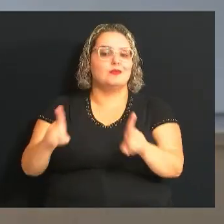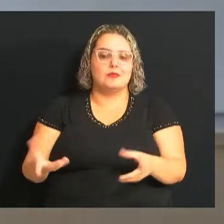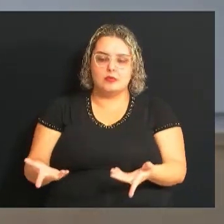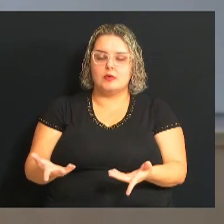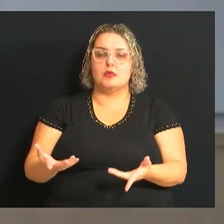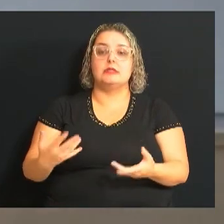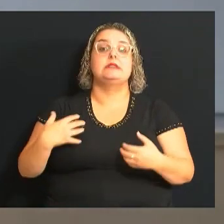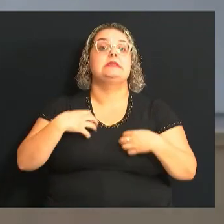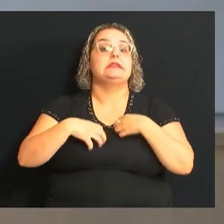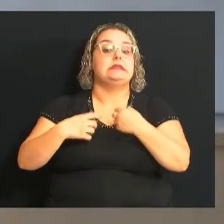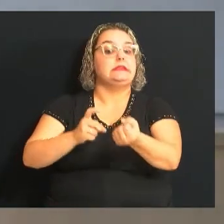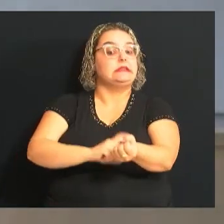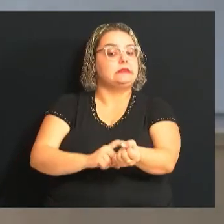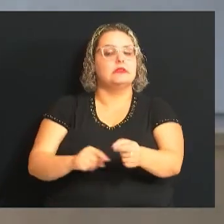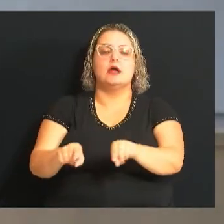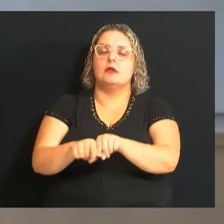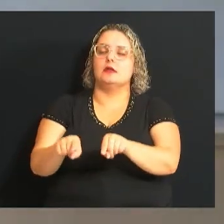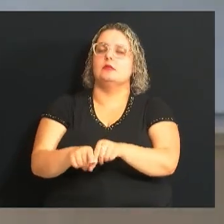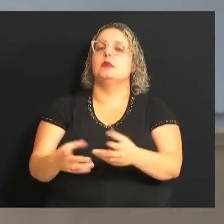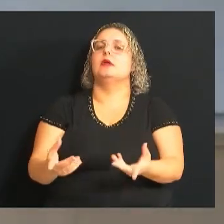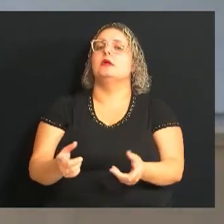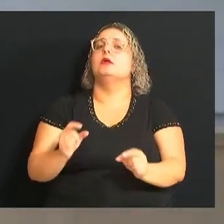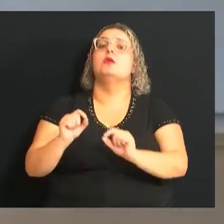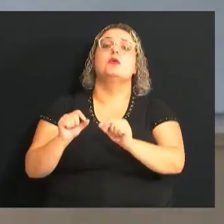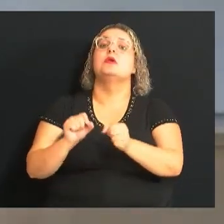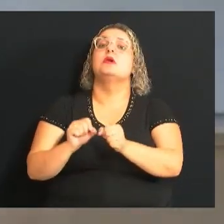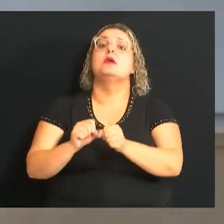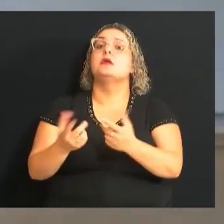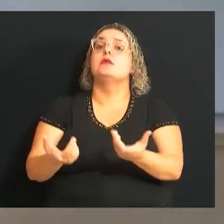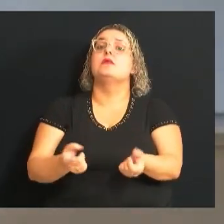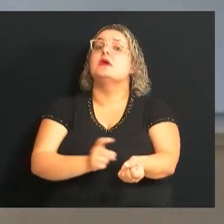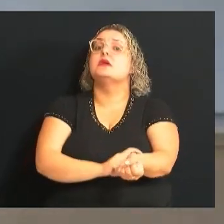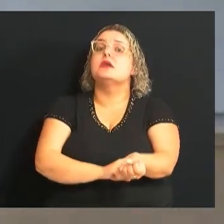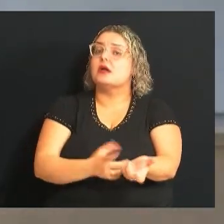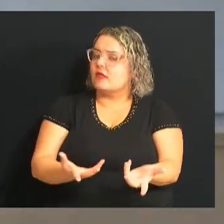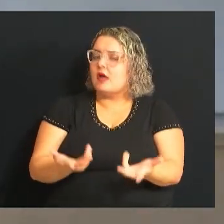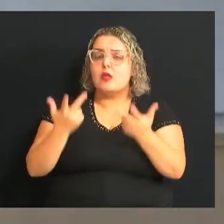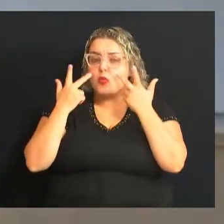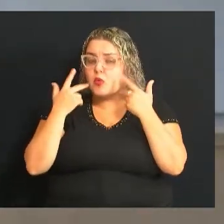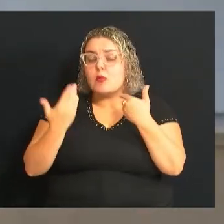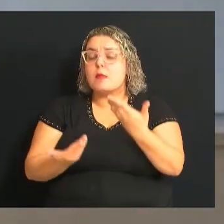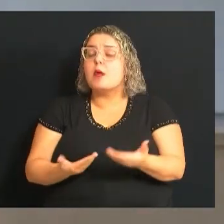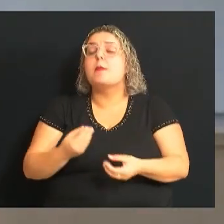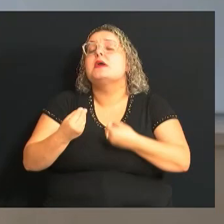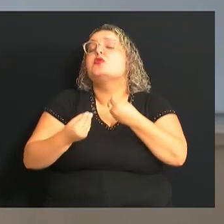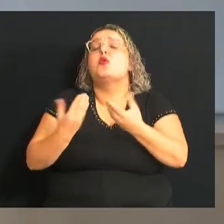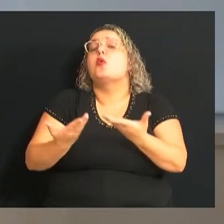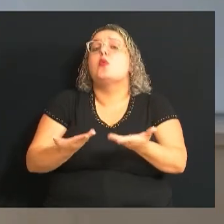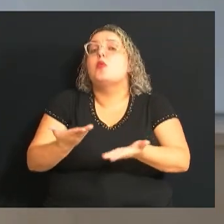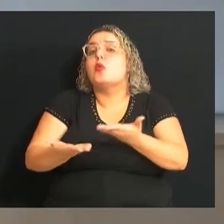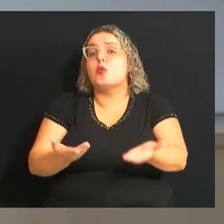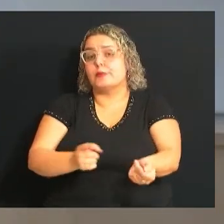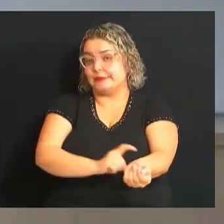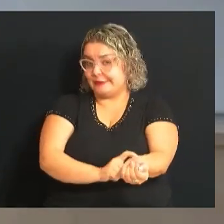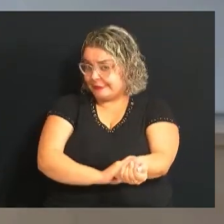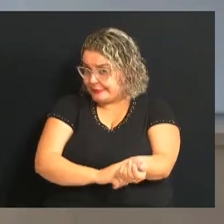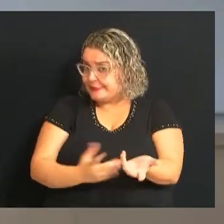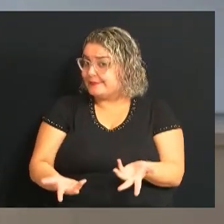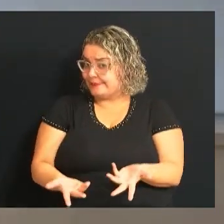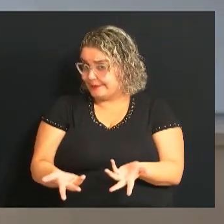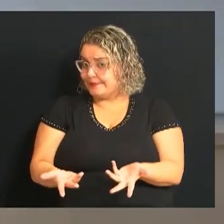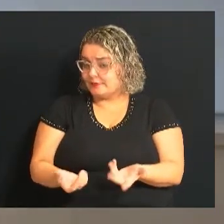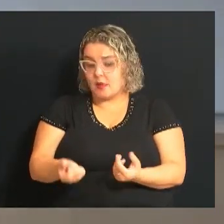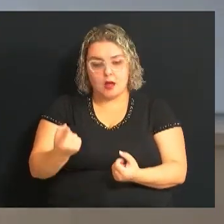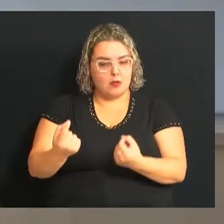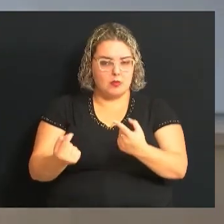parte. A questão é, o que a gente faz com essa raiva? Para onde a gente canaliza? Como a gente cuida dela? Algumas pessoas não